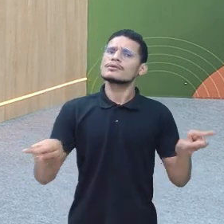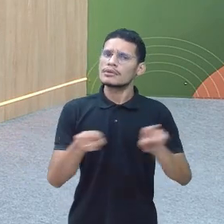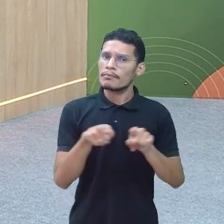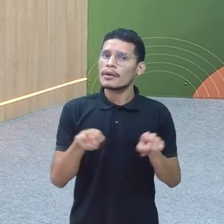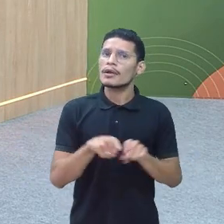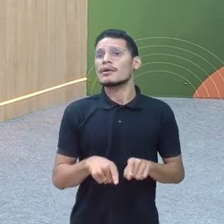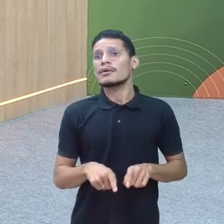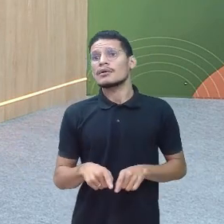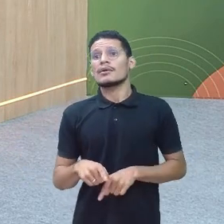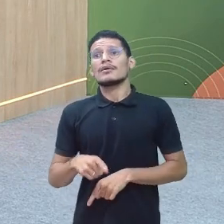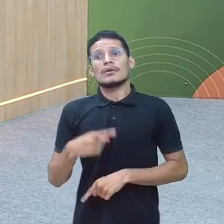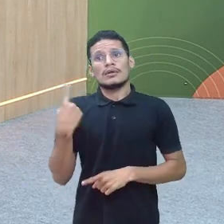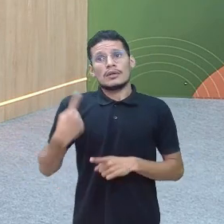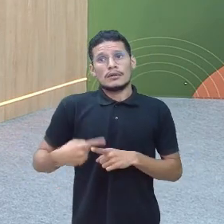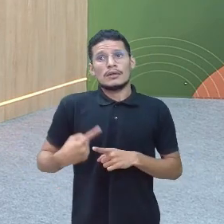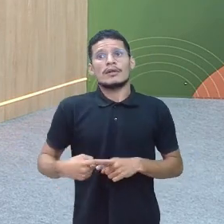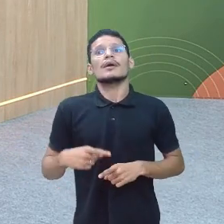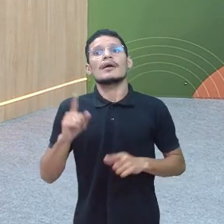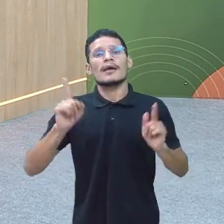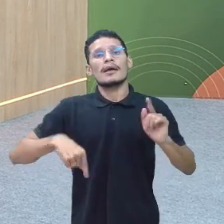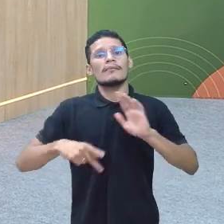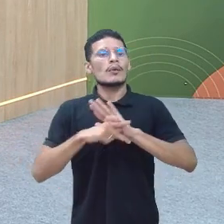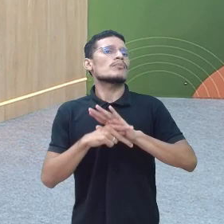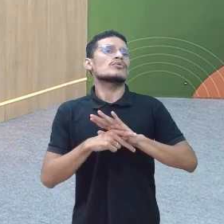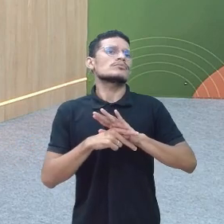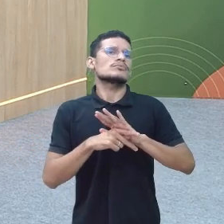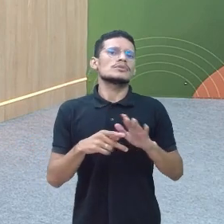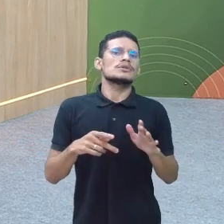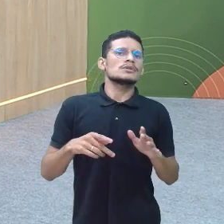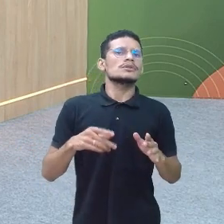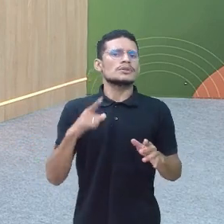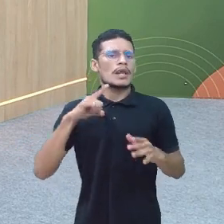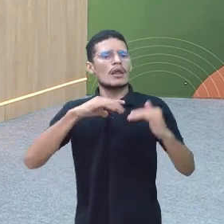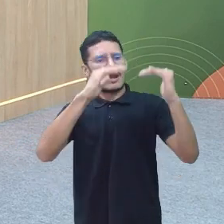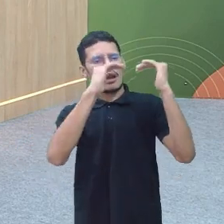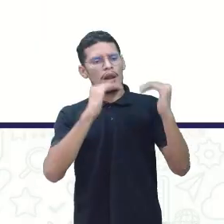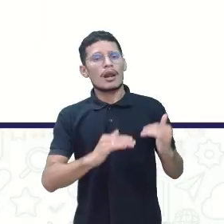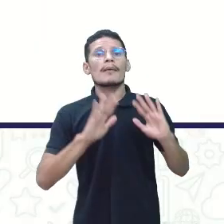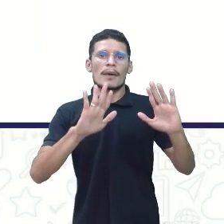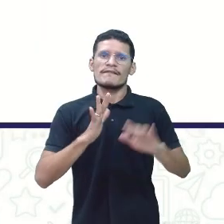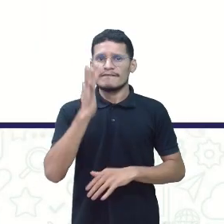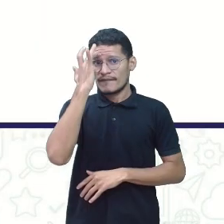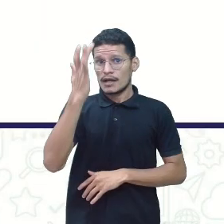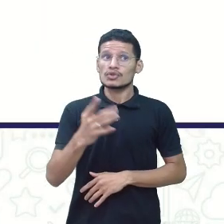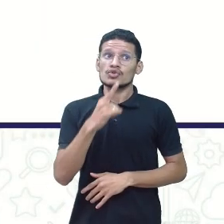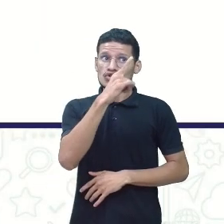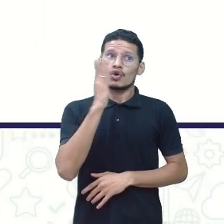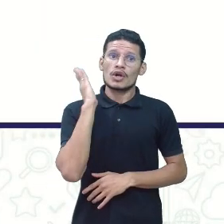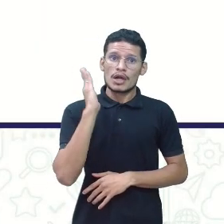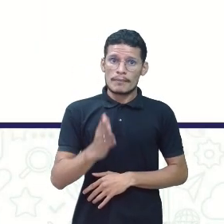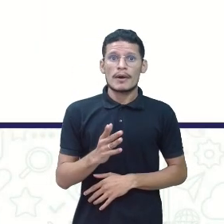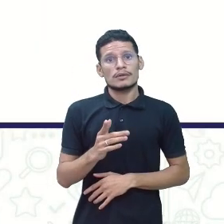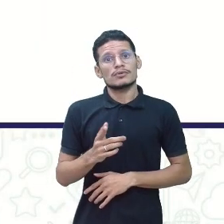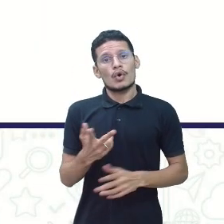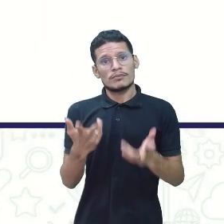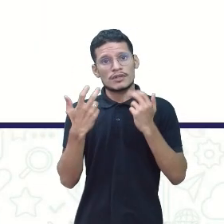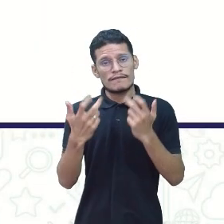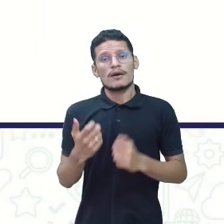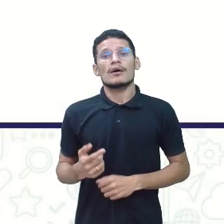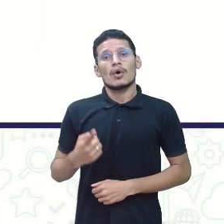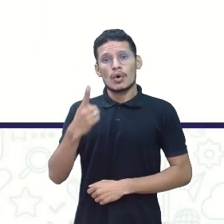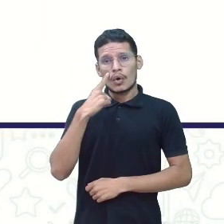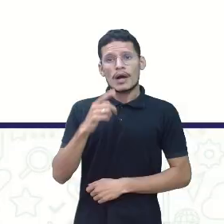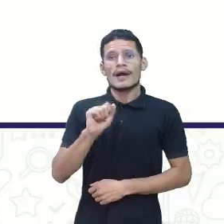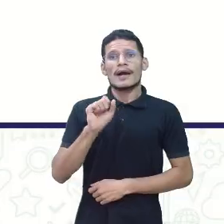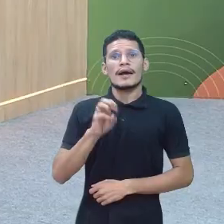colocasse nessa ordem do rol, tá? Então, aqui já está facinho da gente observar. Vamos para o próximo. A amplitude, gente. A ideia de